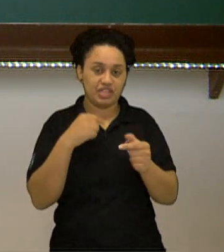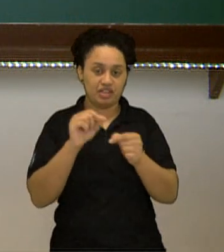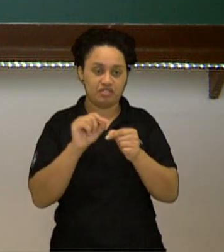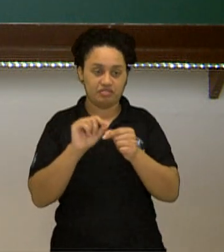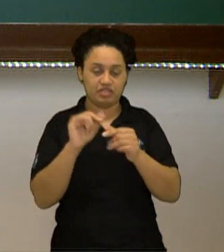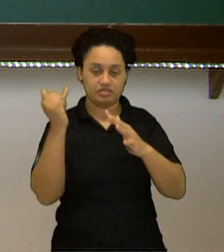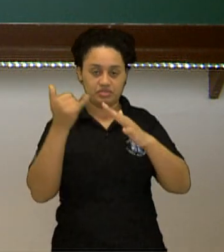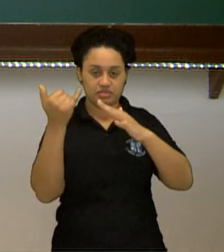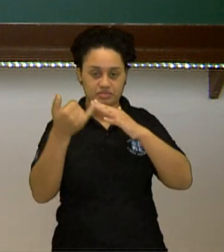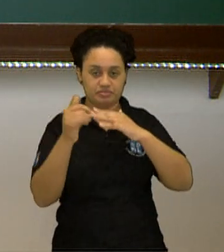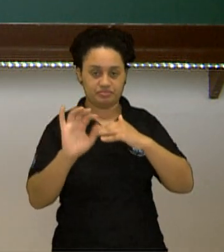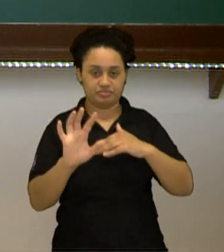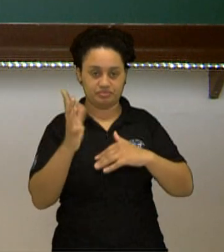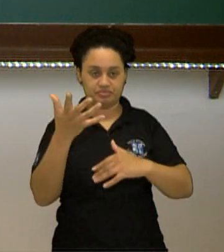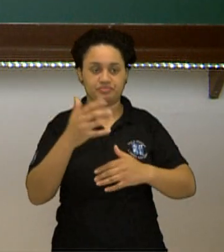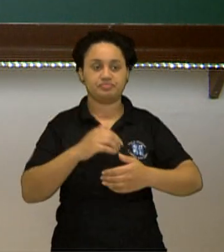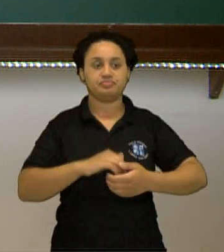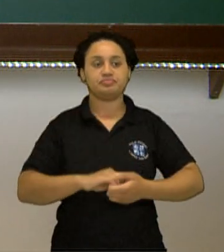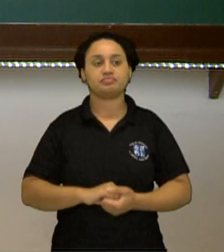enredo.